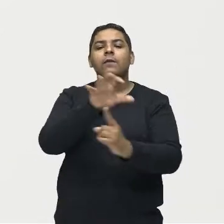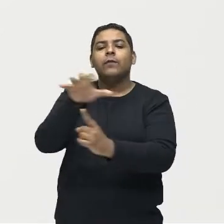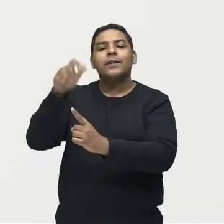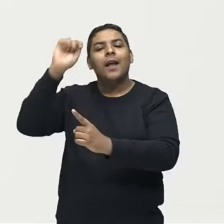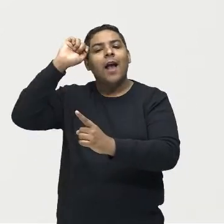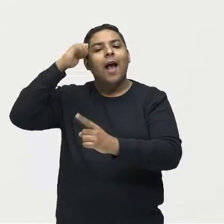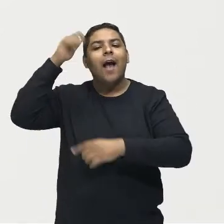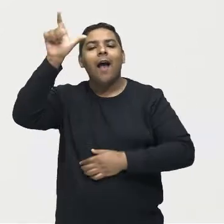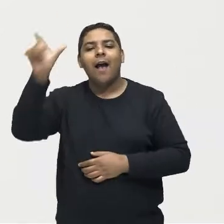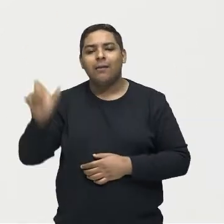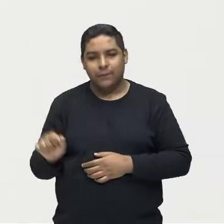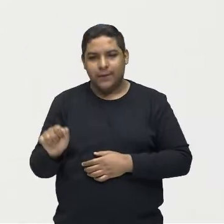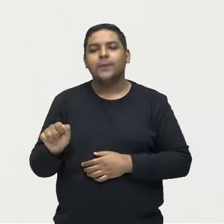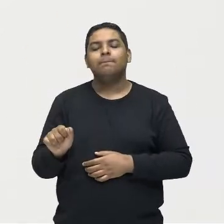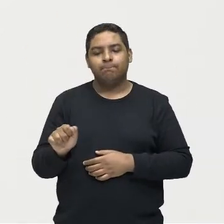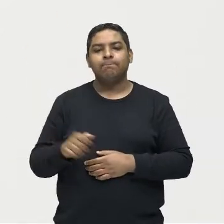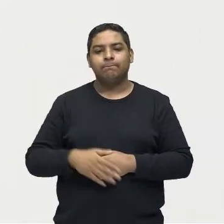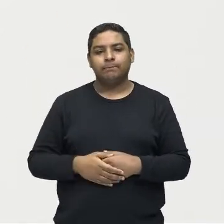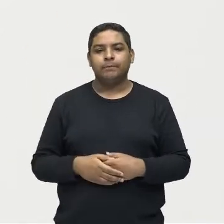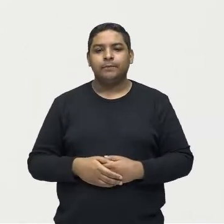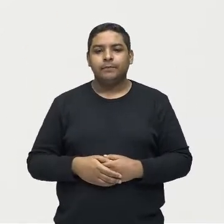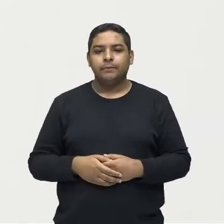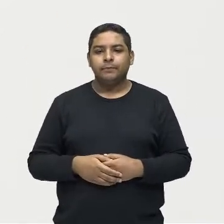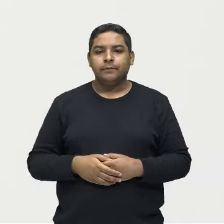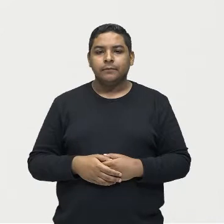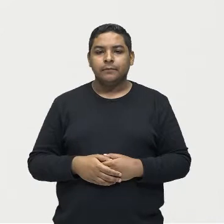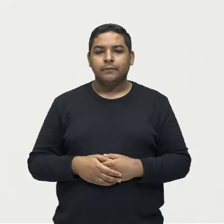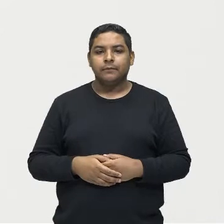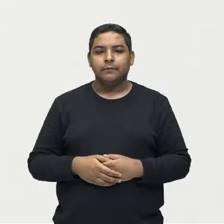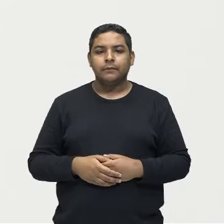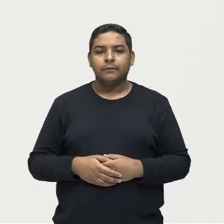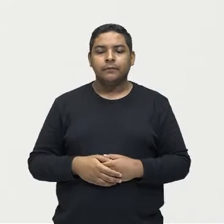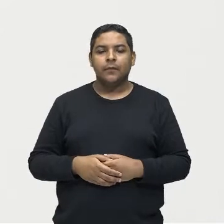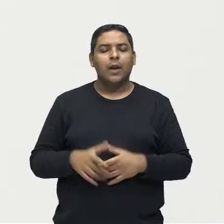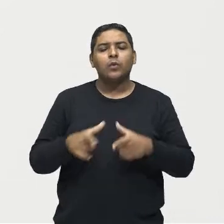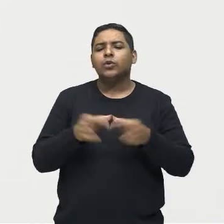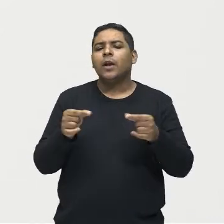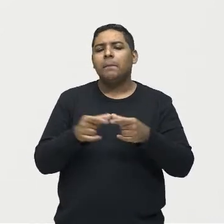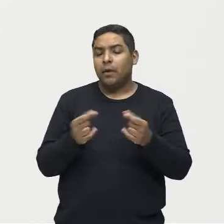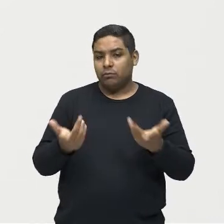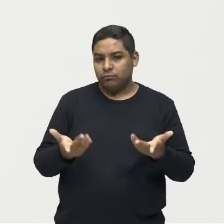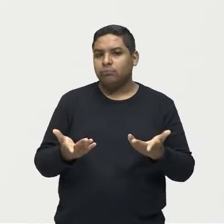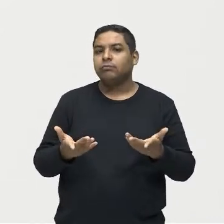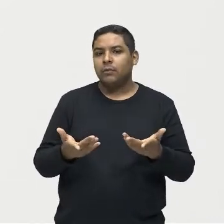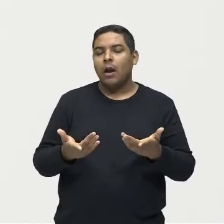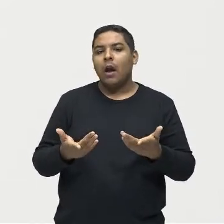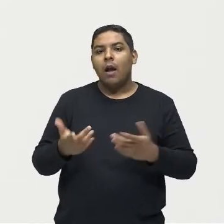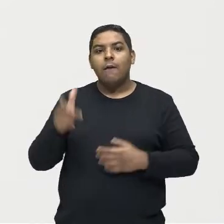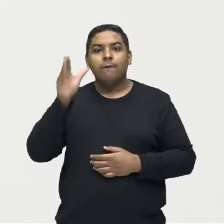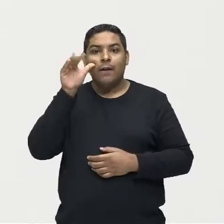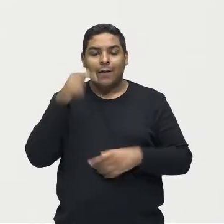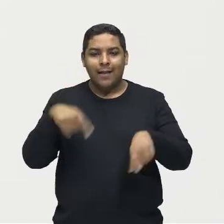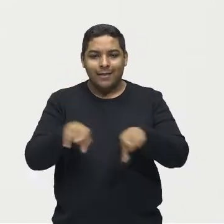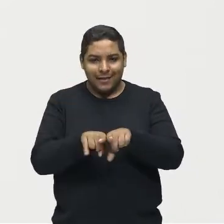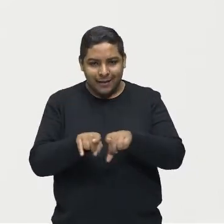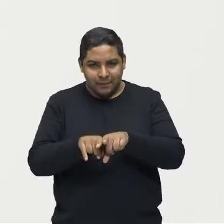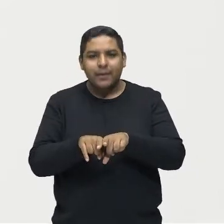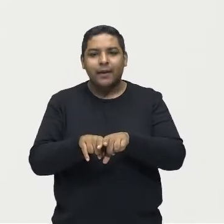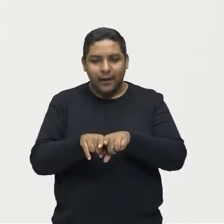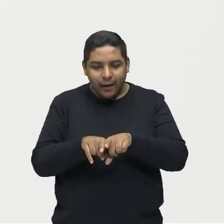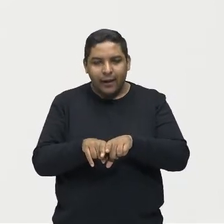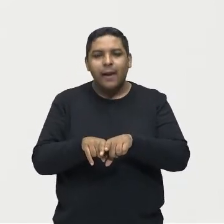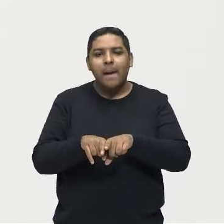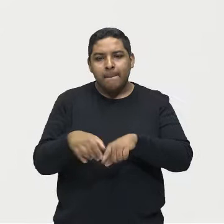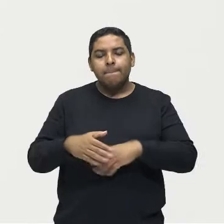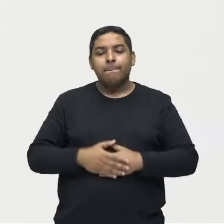o continente africano, tá? E o Japão, a gente vai verificar que acaba influenciando muito, né,